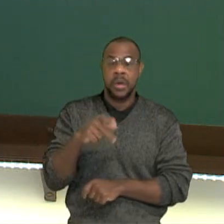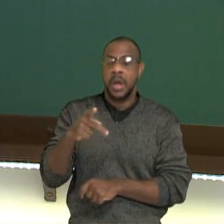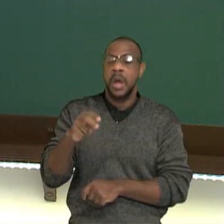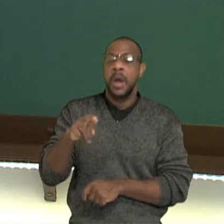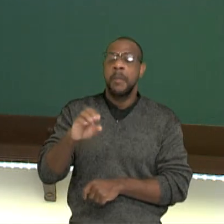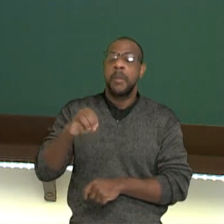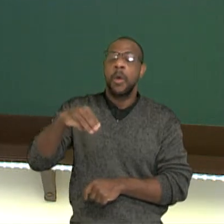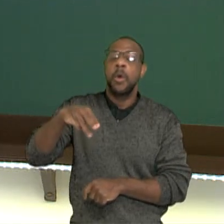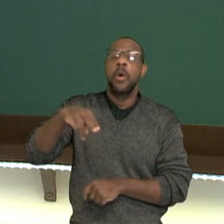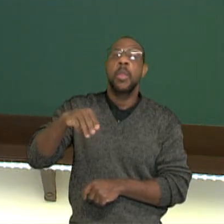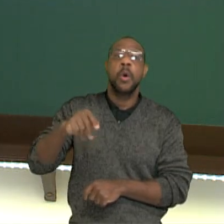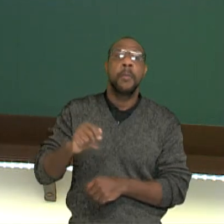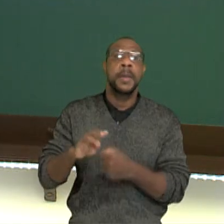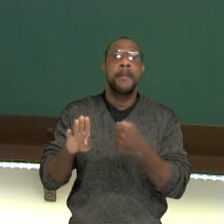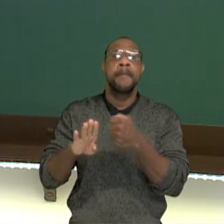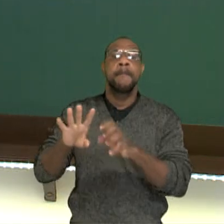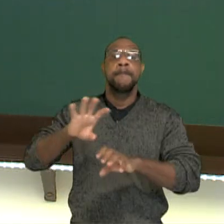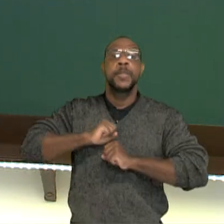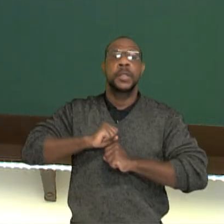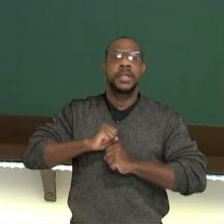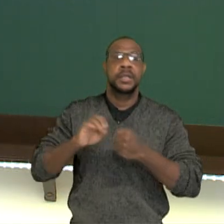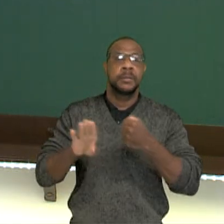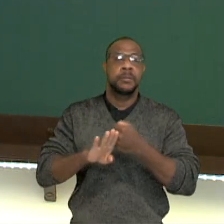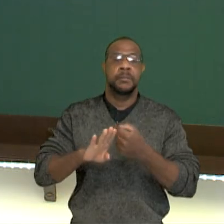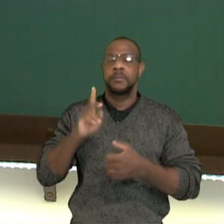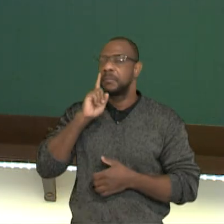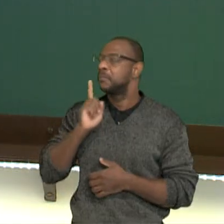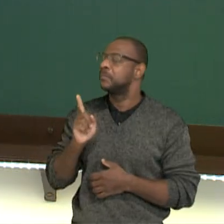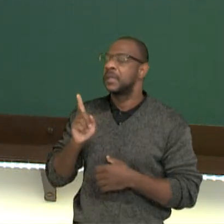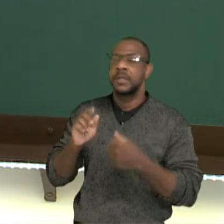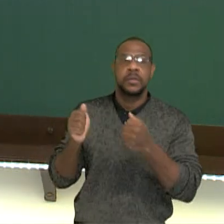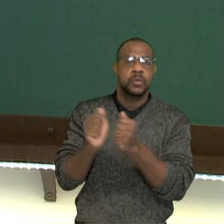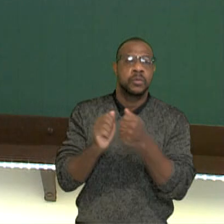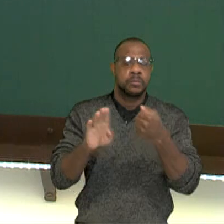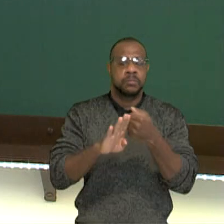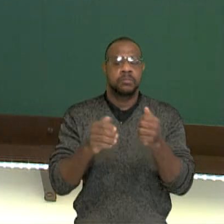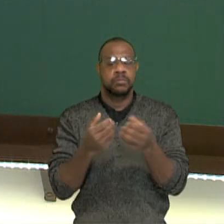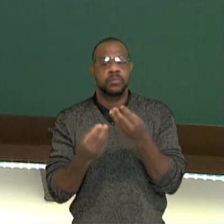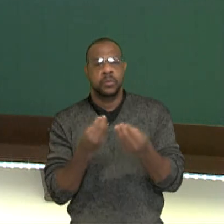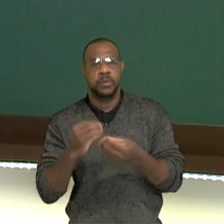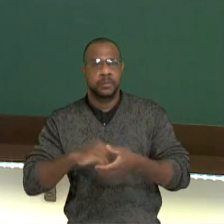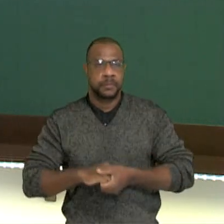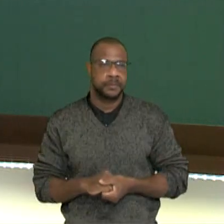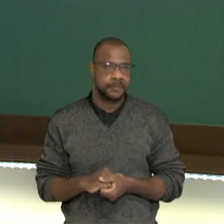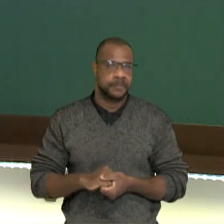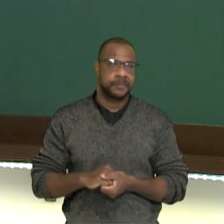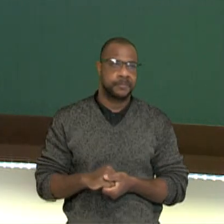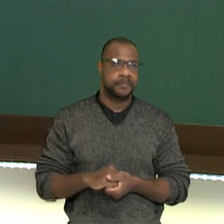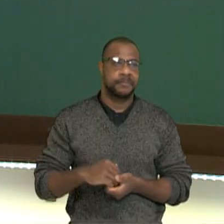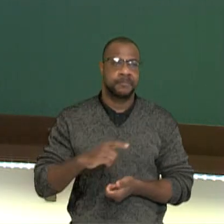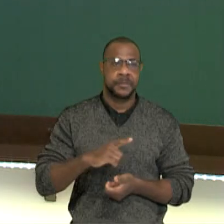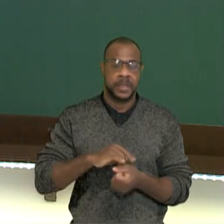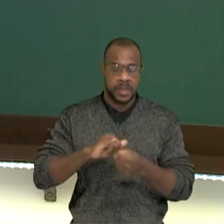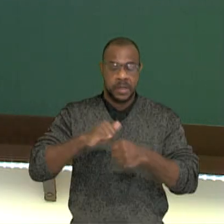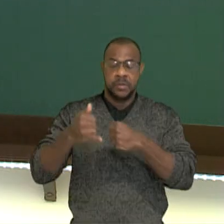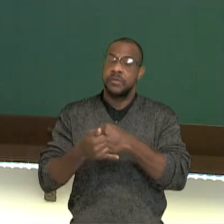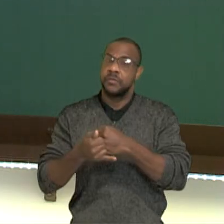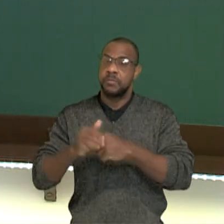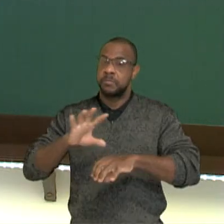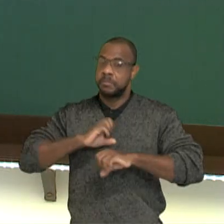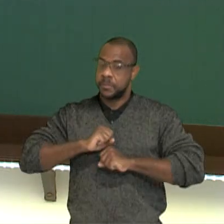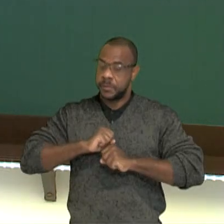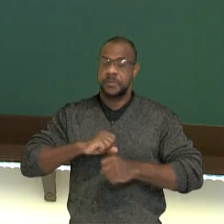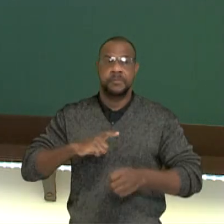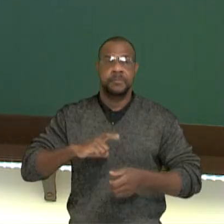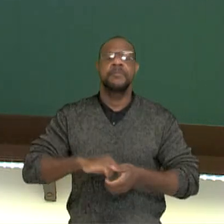teremos no final da frase um substantivo e antecedendo ele, ou precedendo ele, nós teremos um adjetivo possessivo. Como